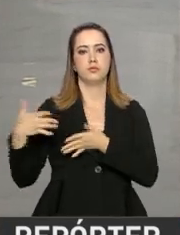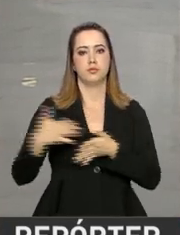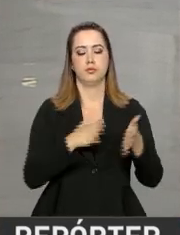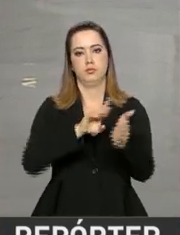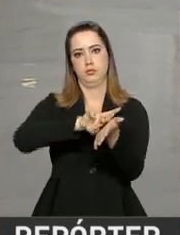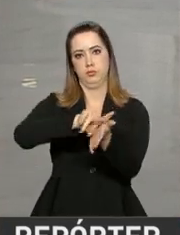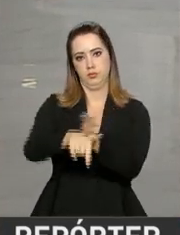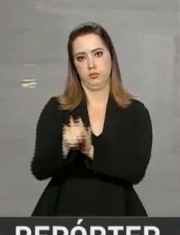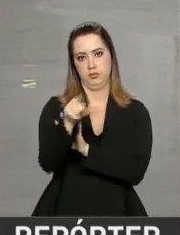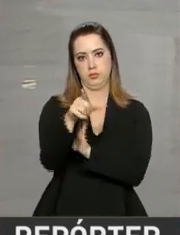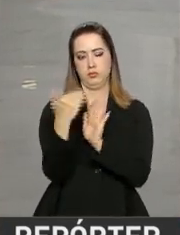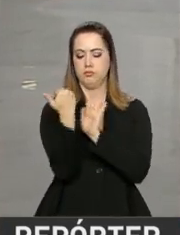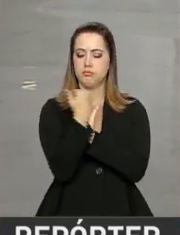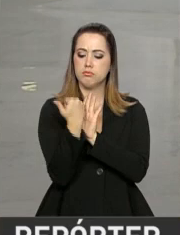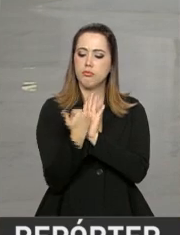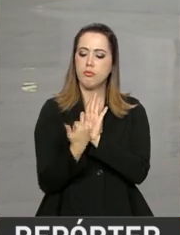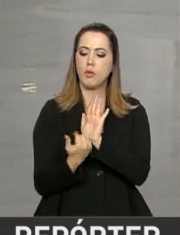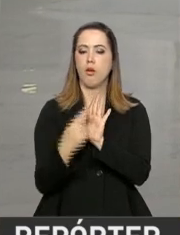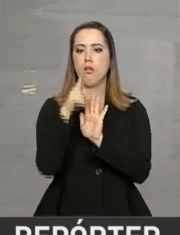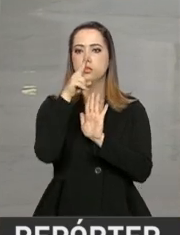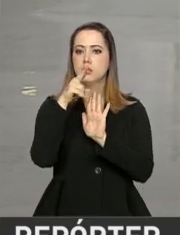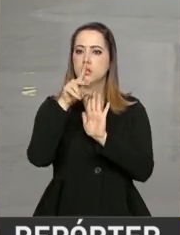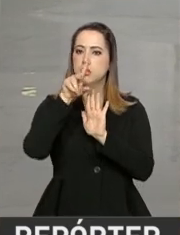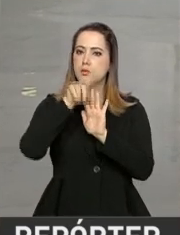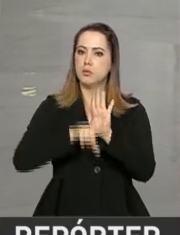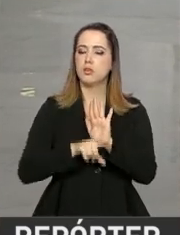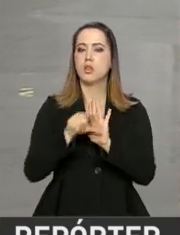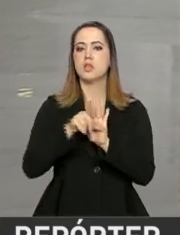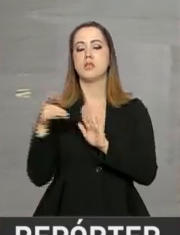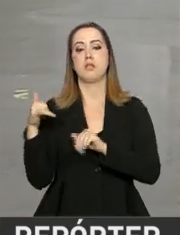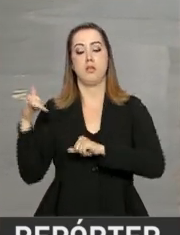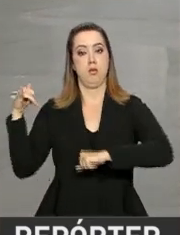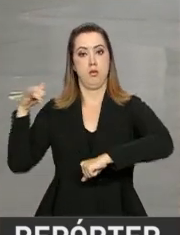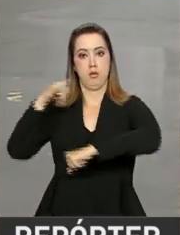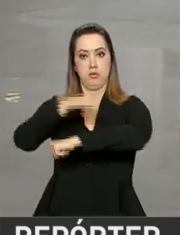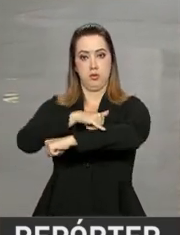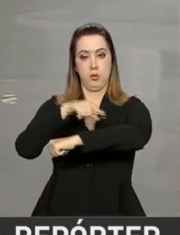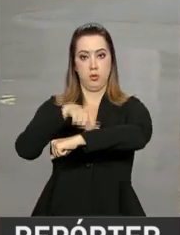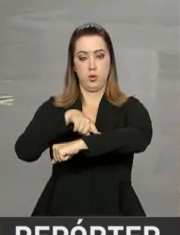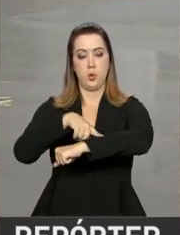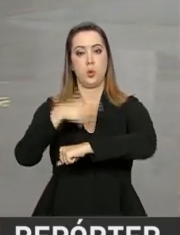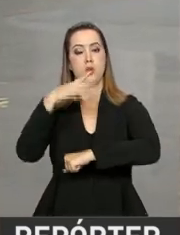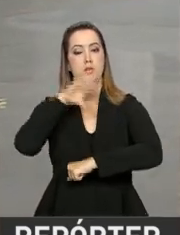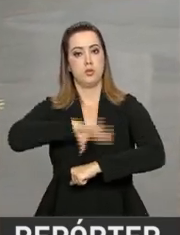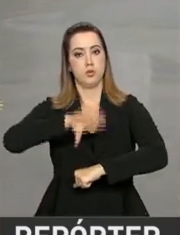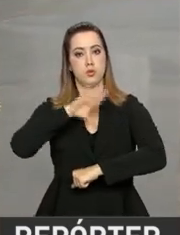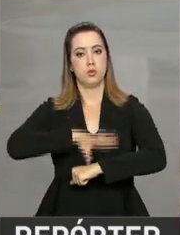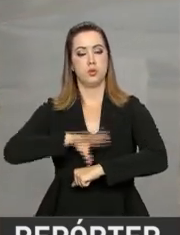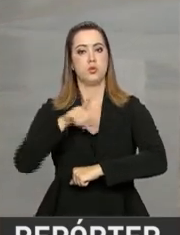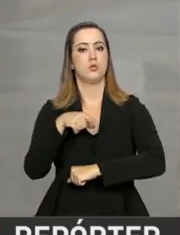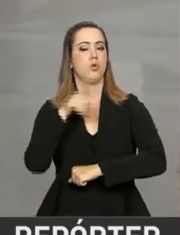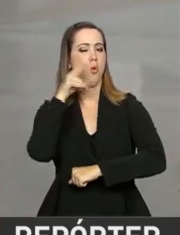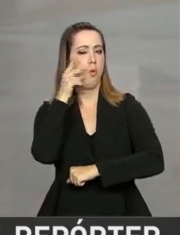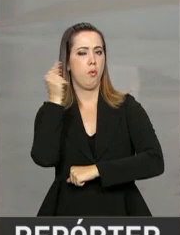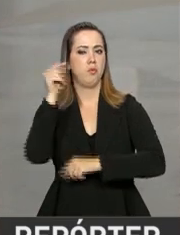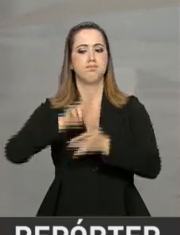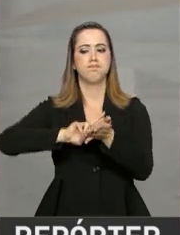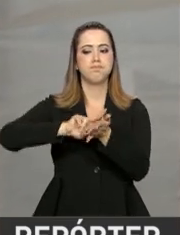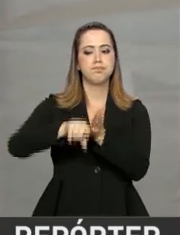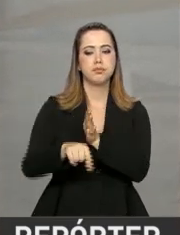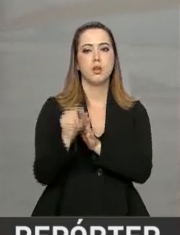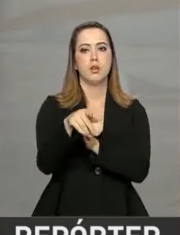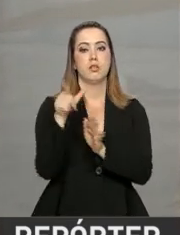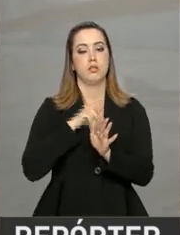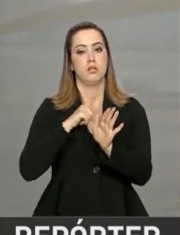rodovias. Na lista estão as concessões dos aeroportos de Salvador, Porto Alegre, Florianópolis e Fortaleza, que deverão ter os